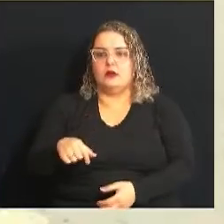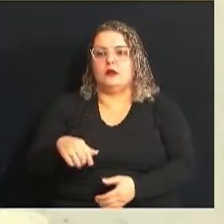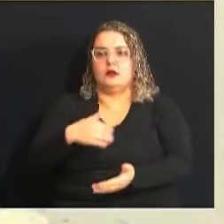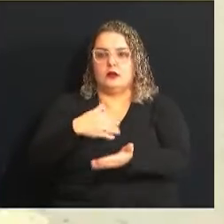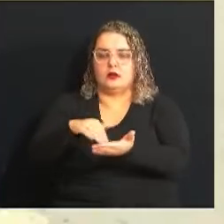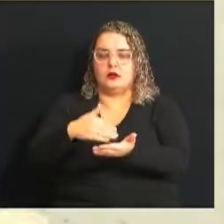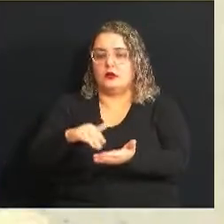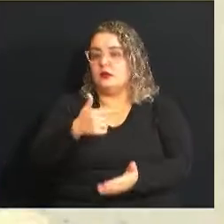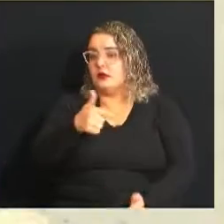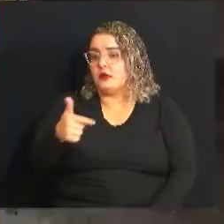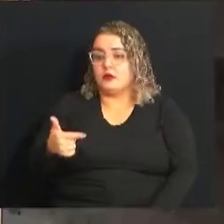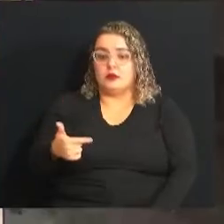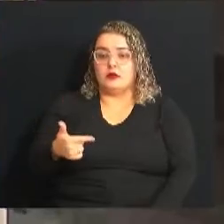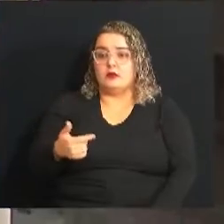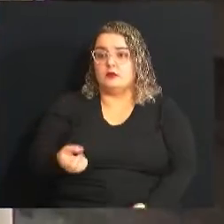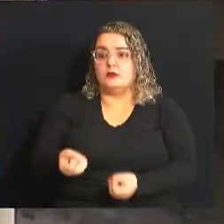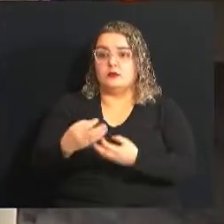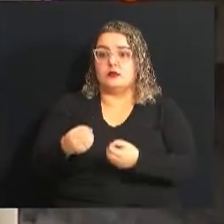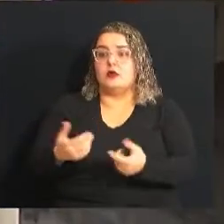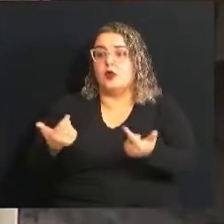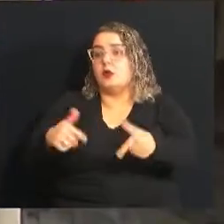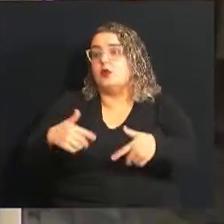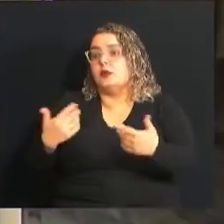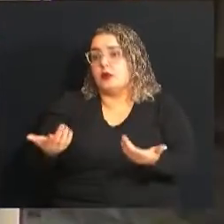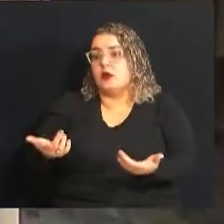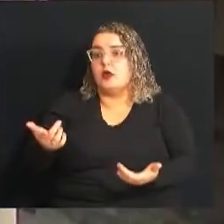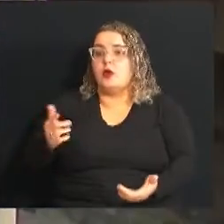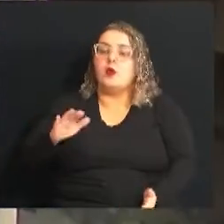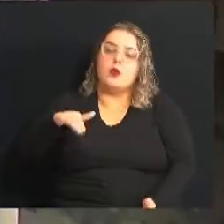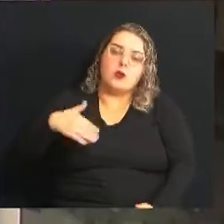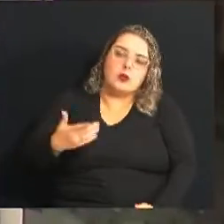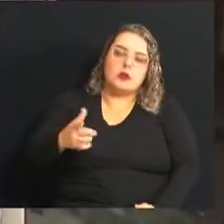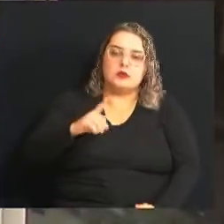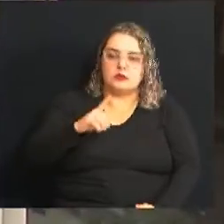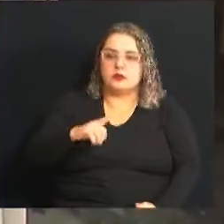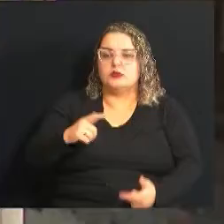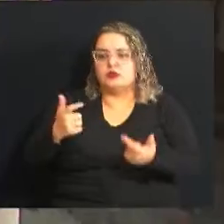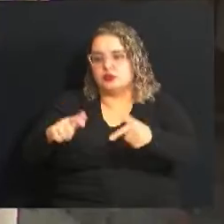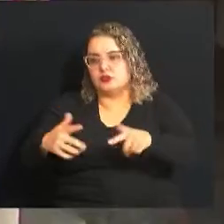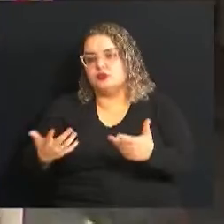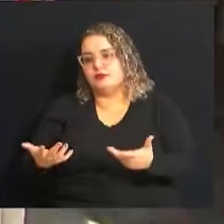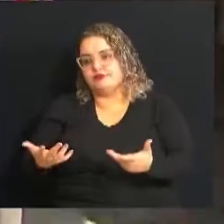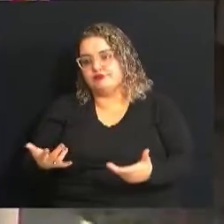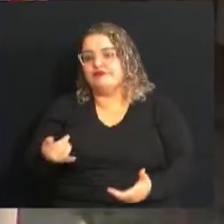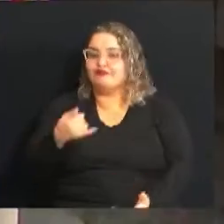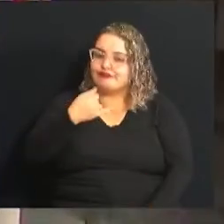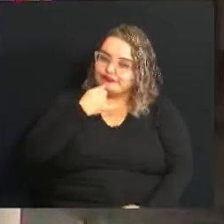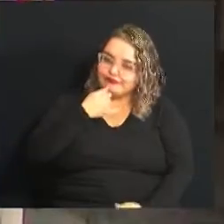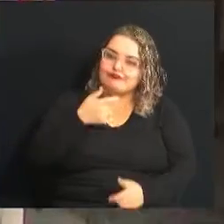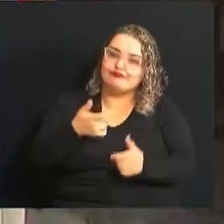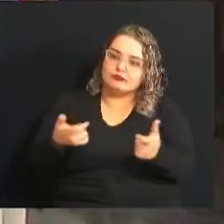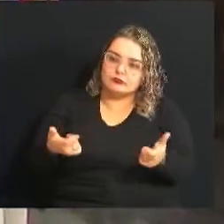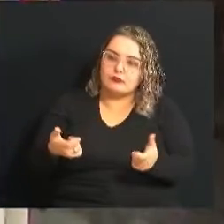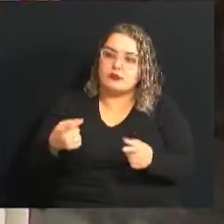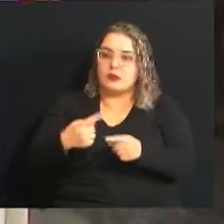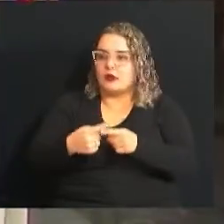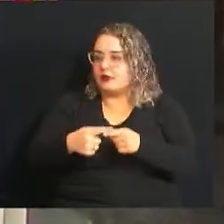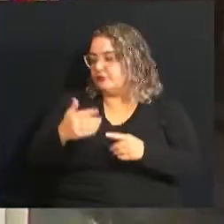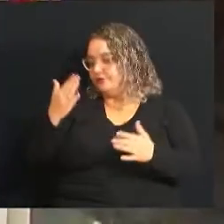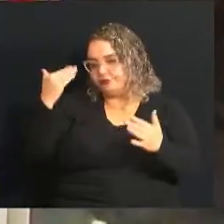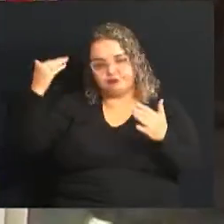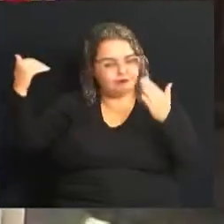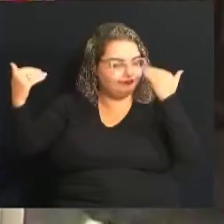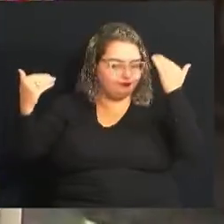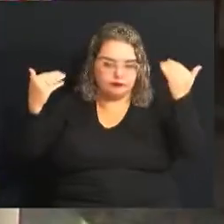informação onde será. É claro que quando sai de algum ponto, a tristeza é muito grande porque é um sucesso. Todos os locais